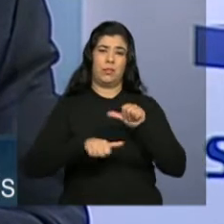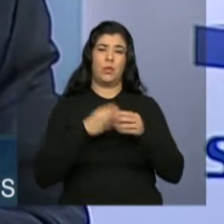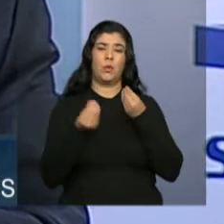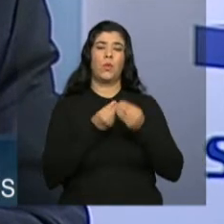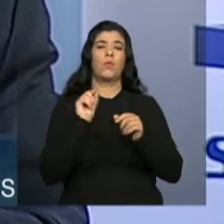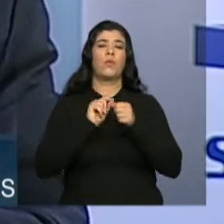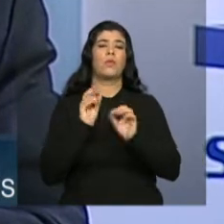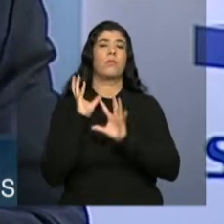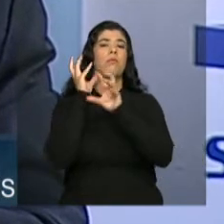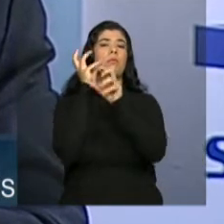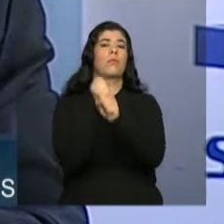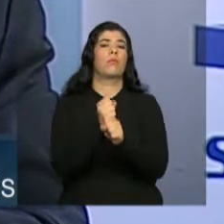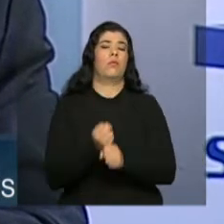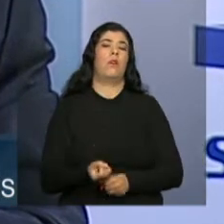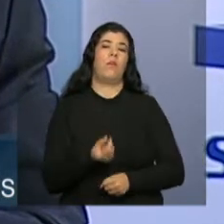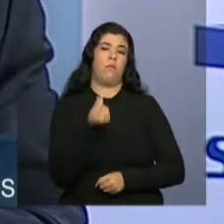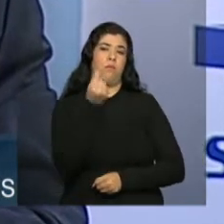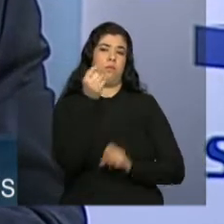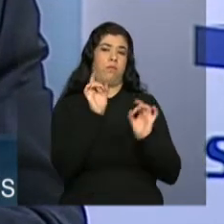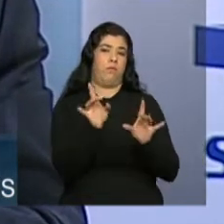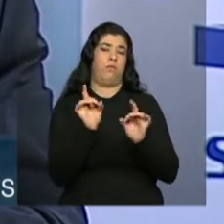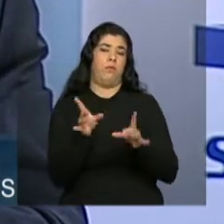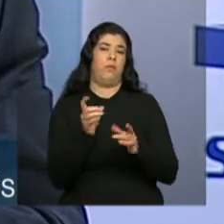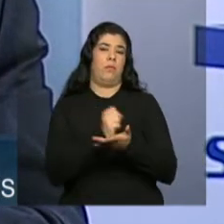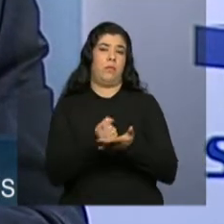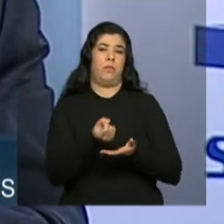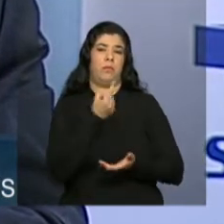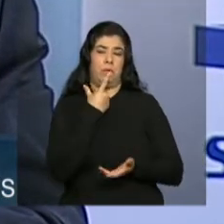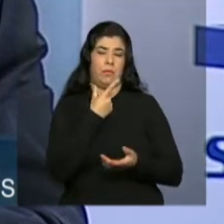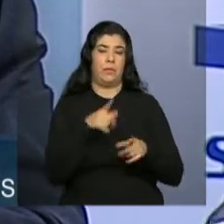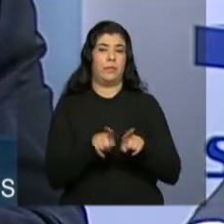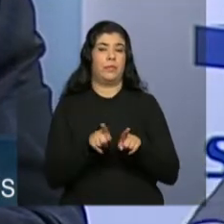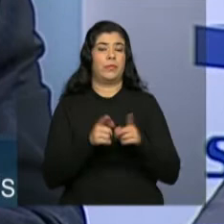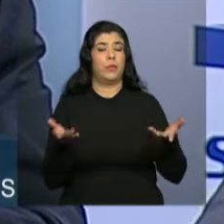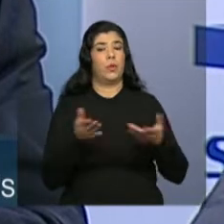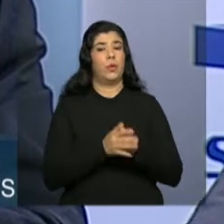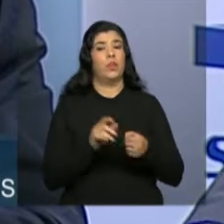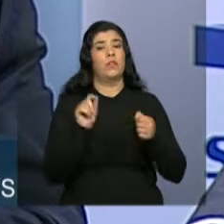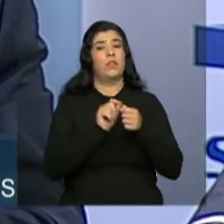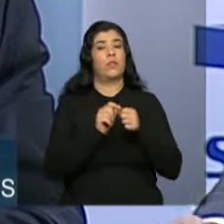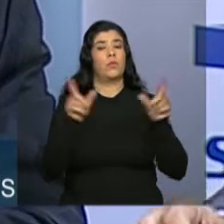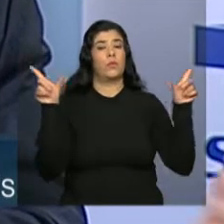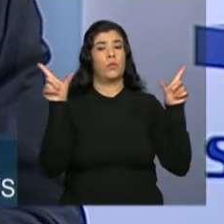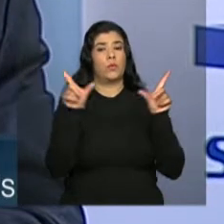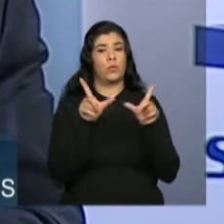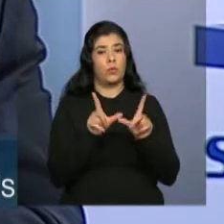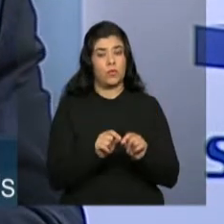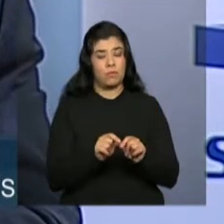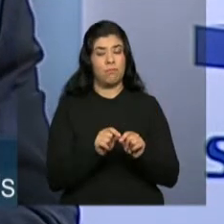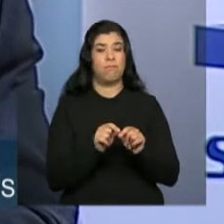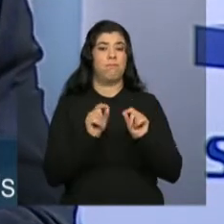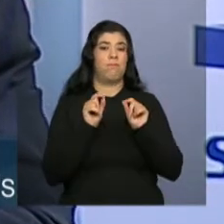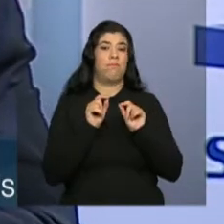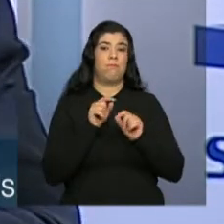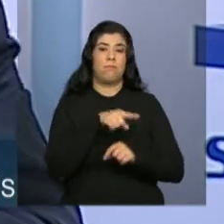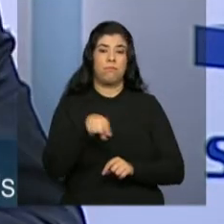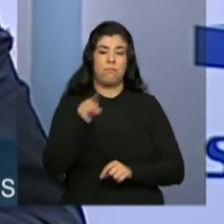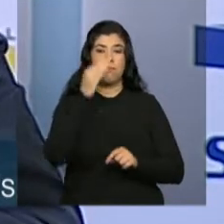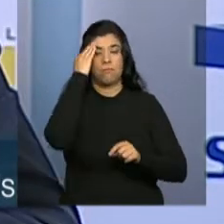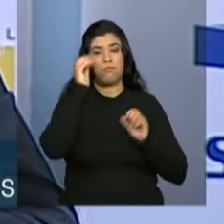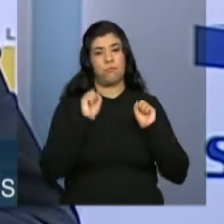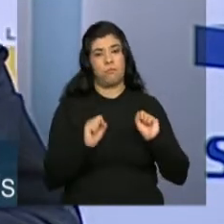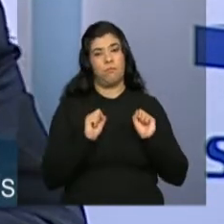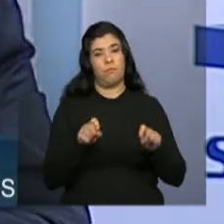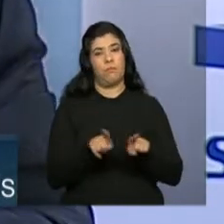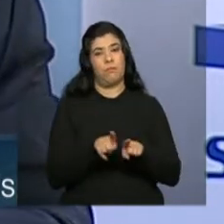forma de cálculo Então essas mudanças é que a gente vai fazer aqui uma cinta vida delas tentando simplificar o máximo aí